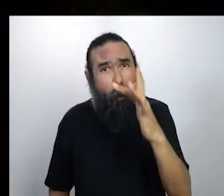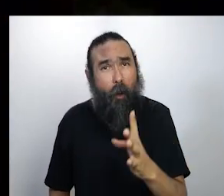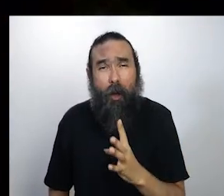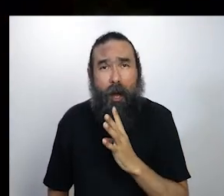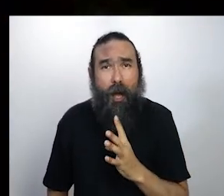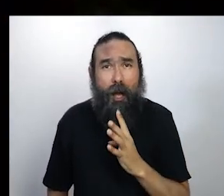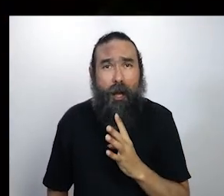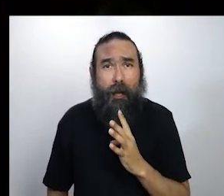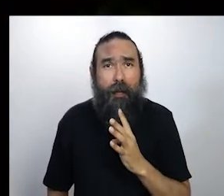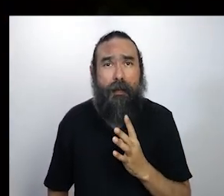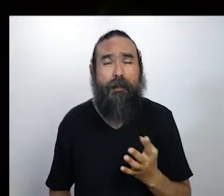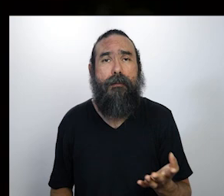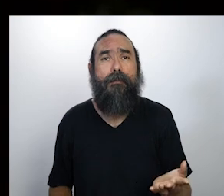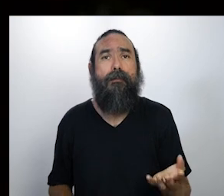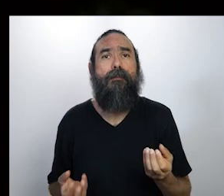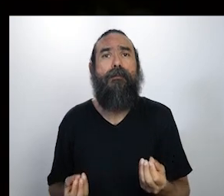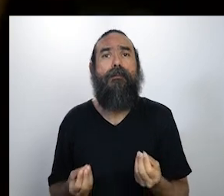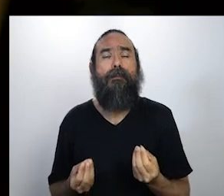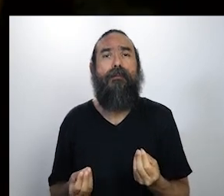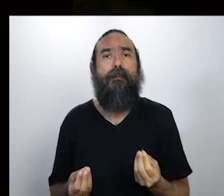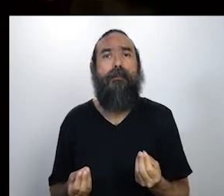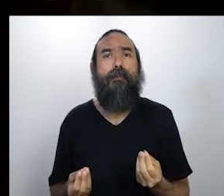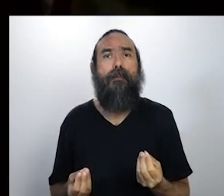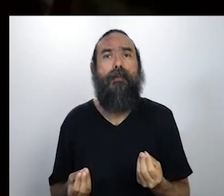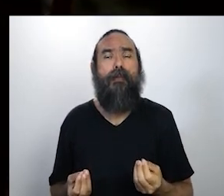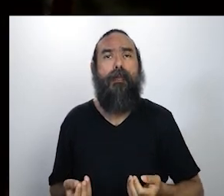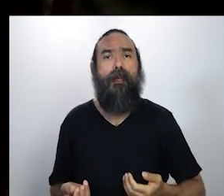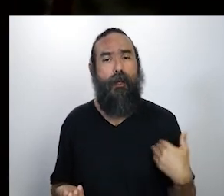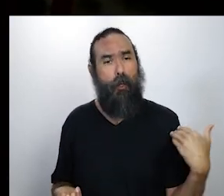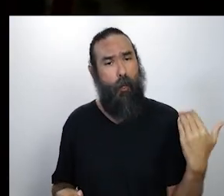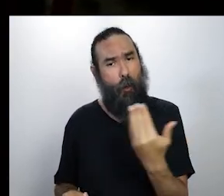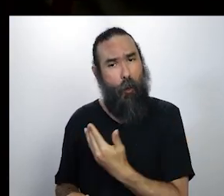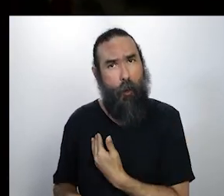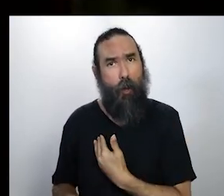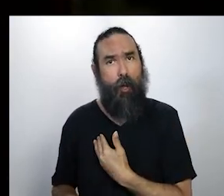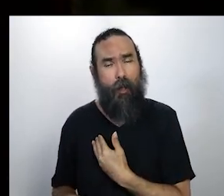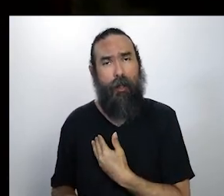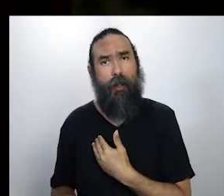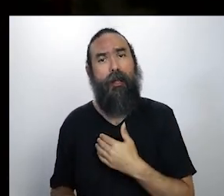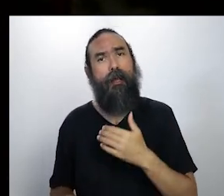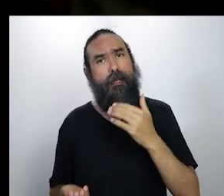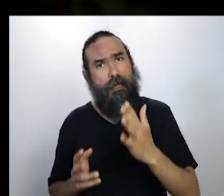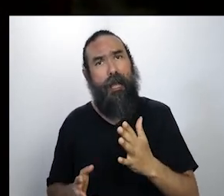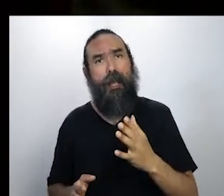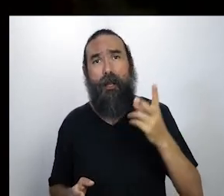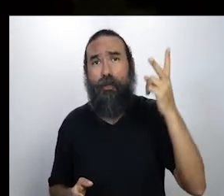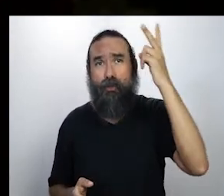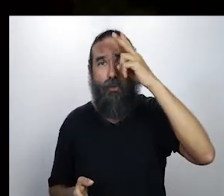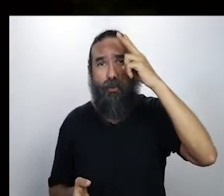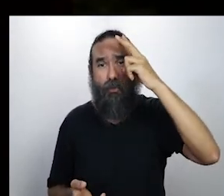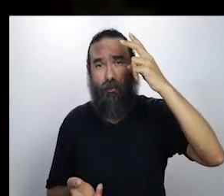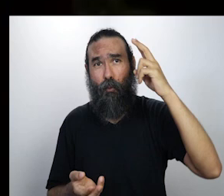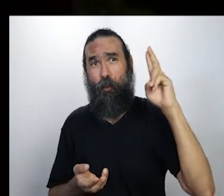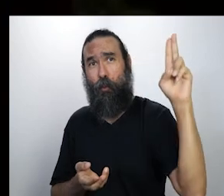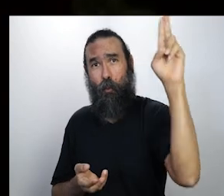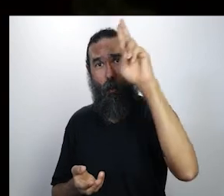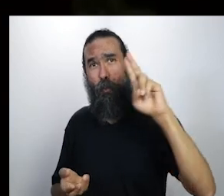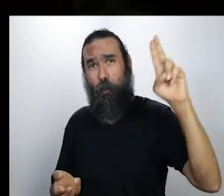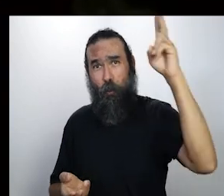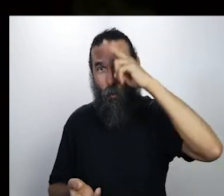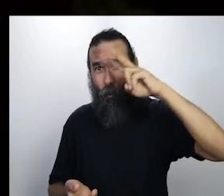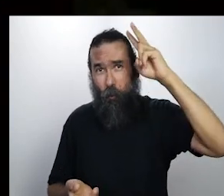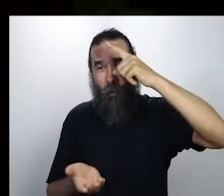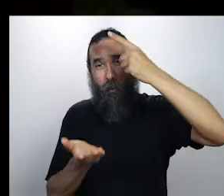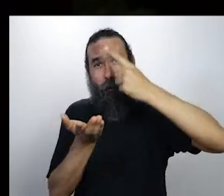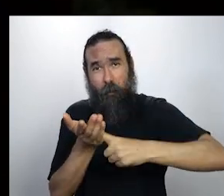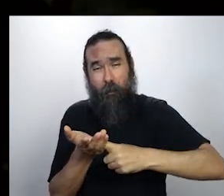né? E fomos até citados por muitos historiadores, como